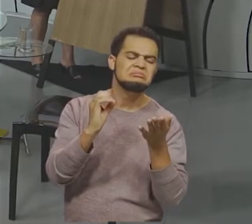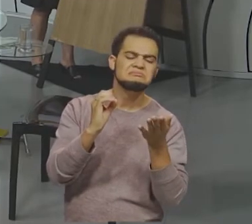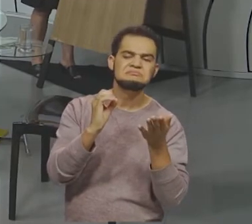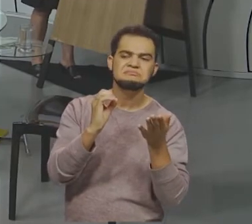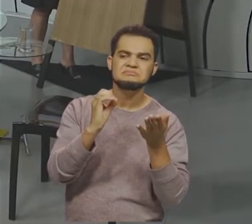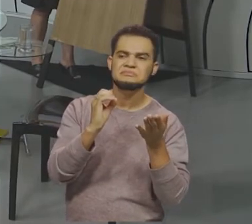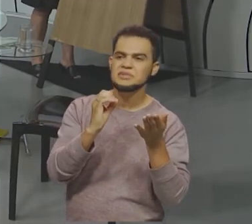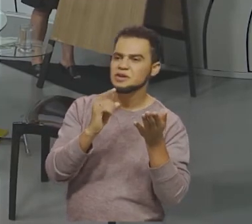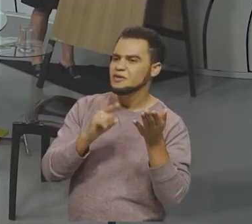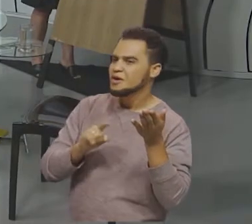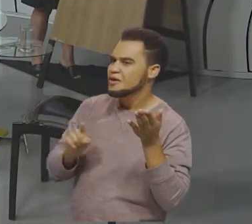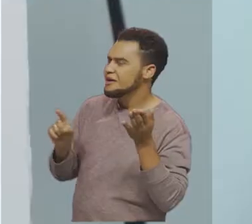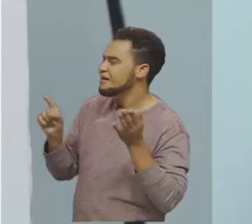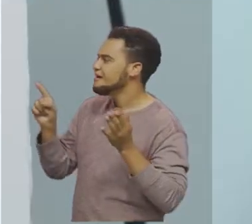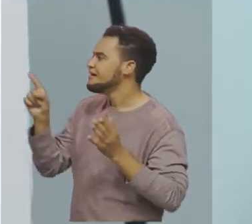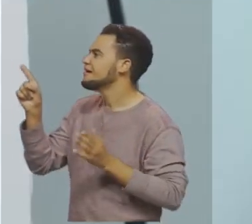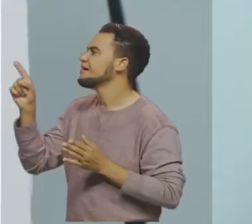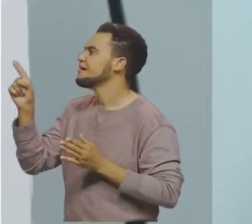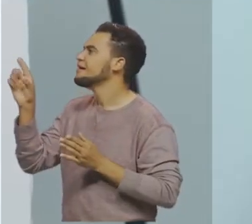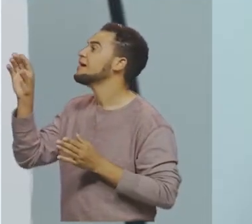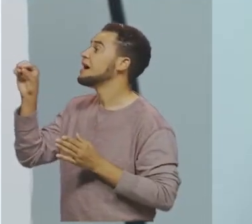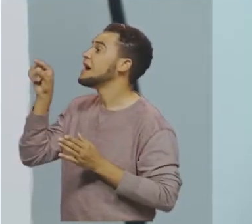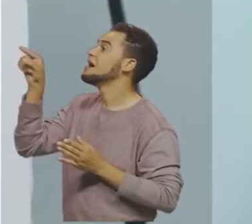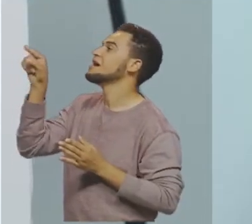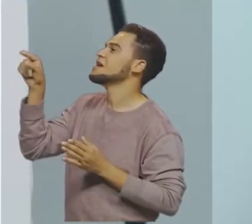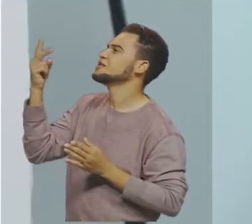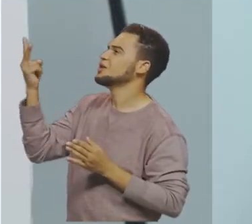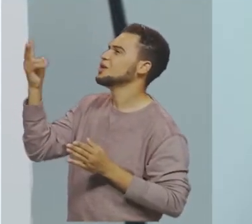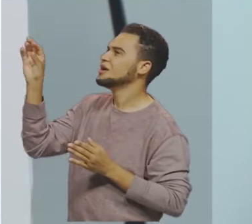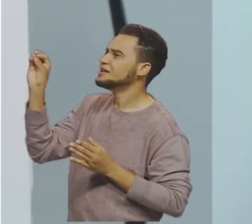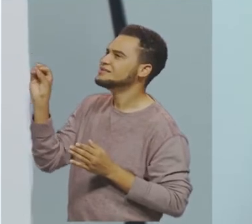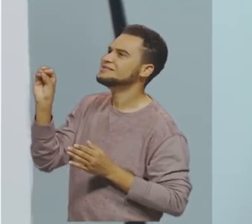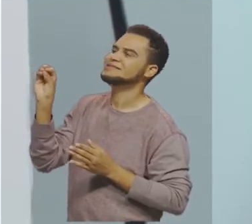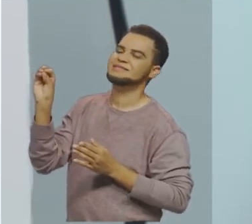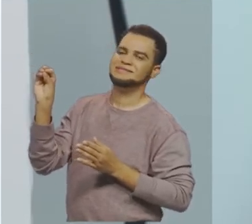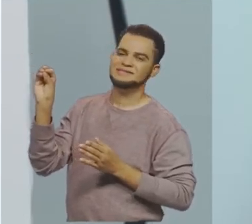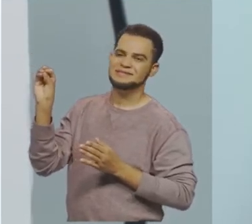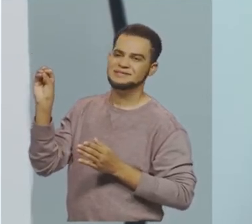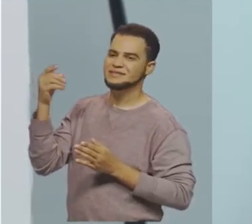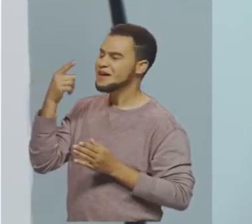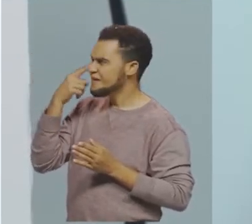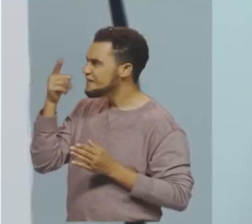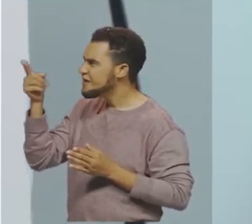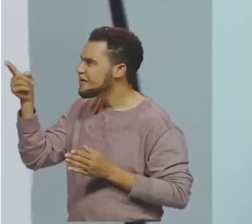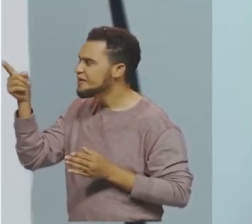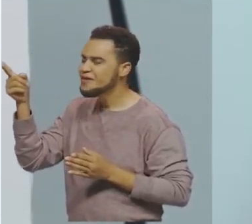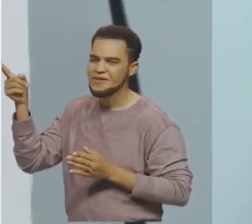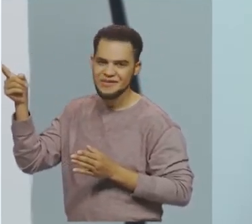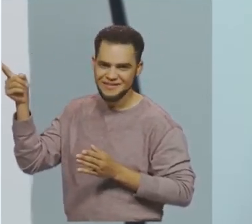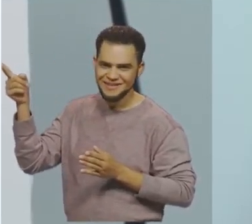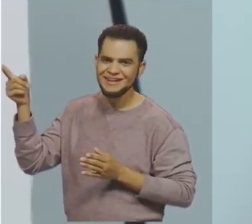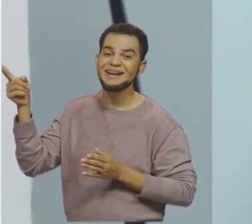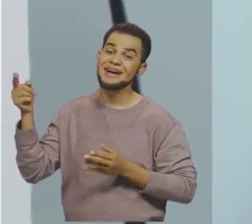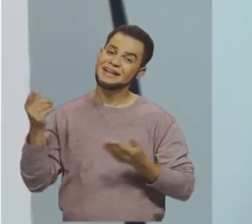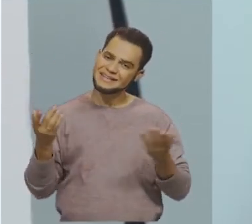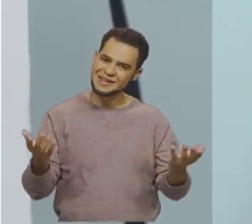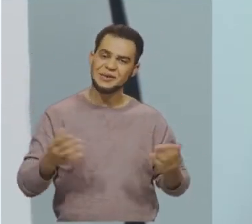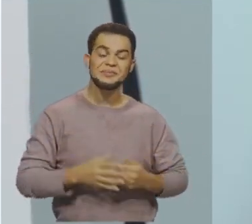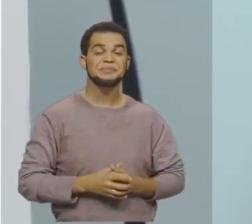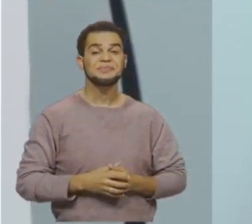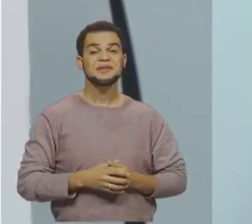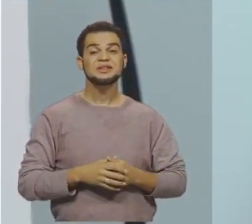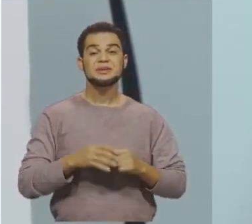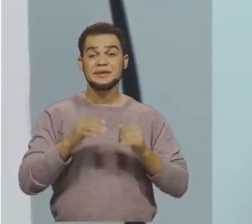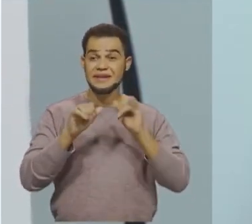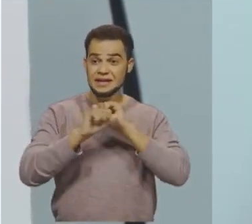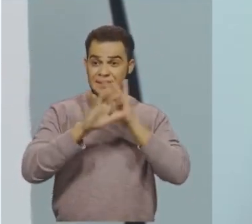y é 2. Ok? Bom, só para ver, né, este